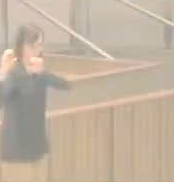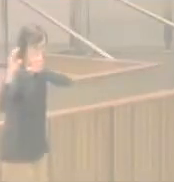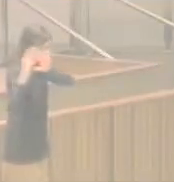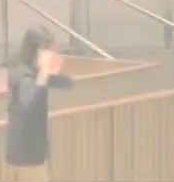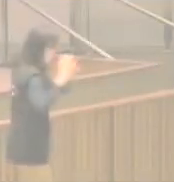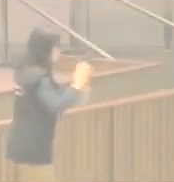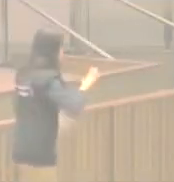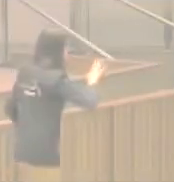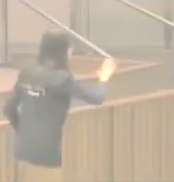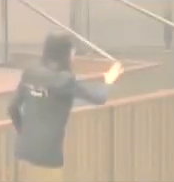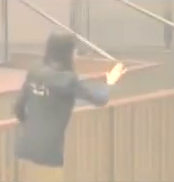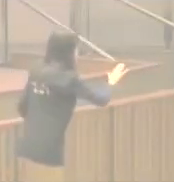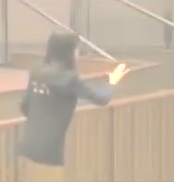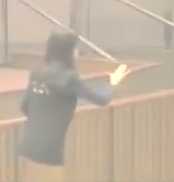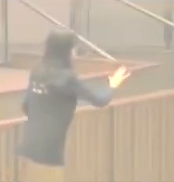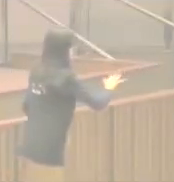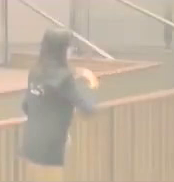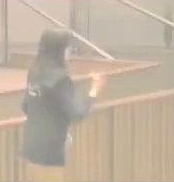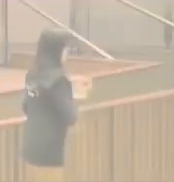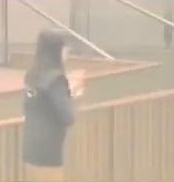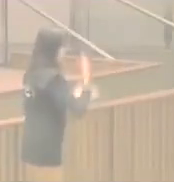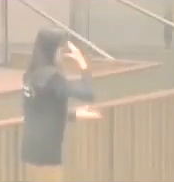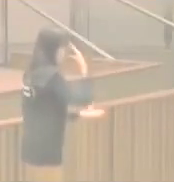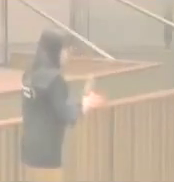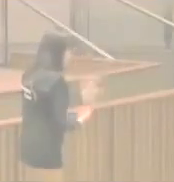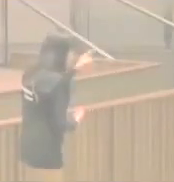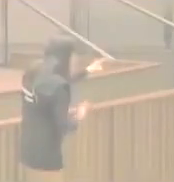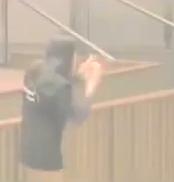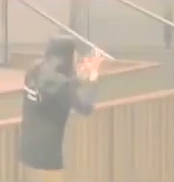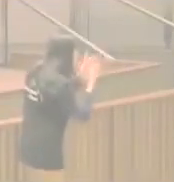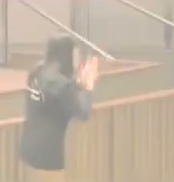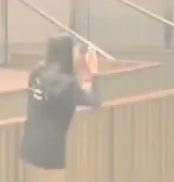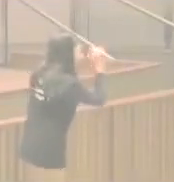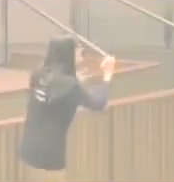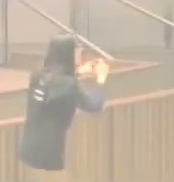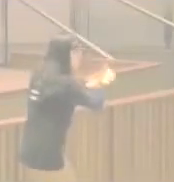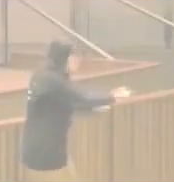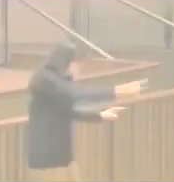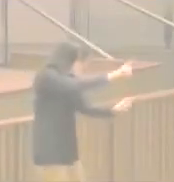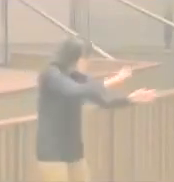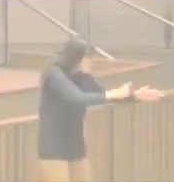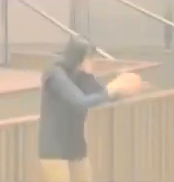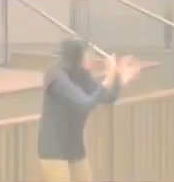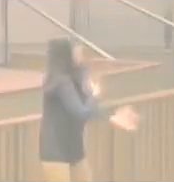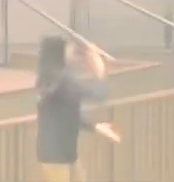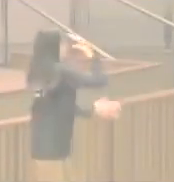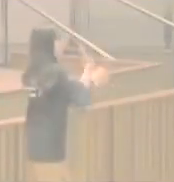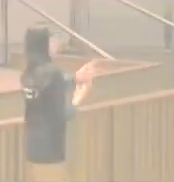estamos dispostos a crer no Senhor se o Senhor fizer outro milagre.